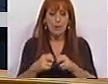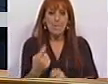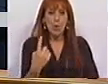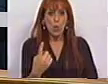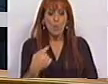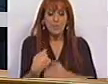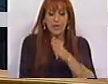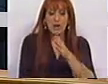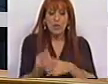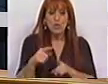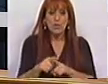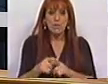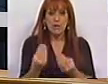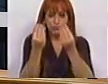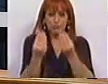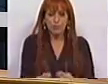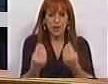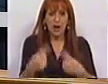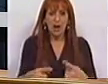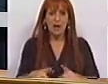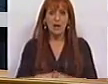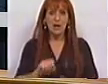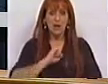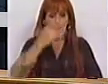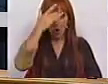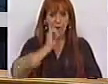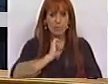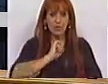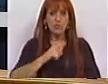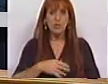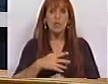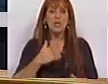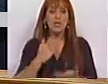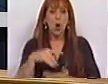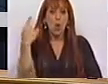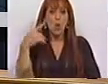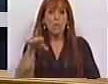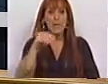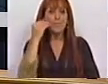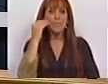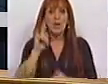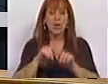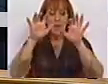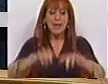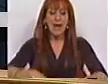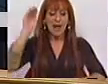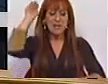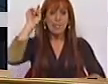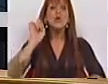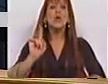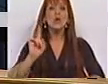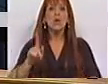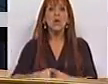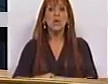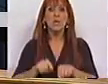e criou uma injustiça. Na nossa opinião, só há uma maneira da Assembleia da República,